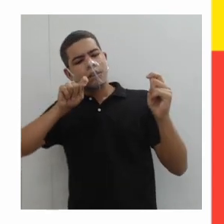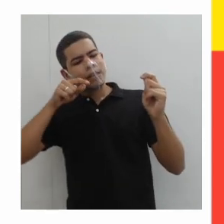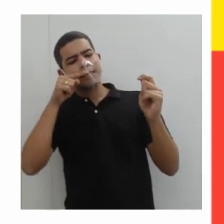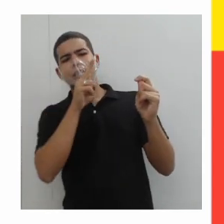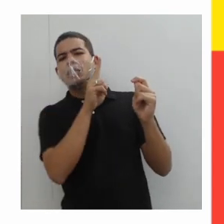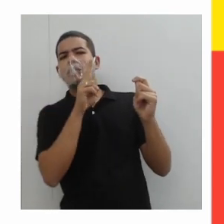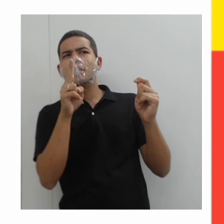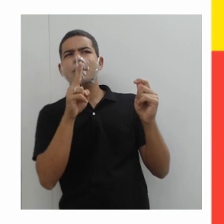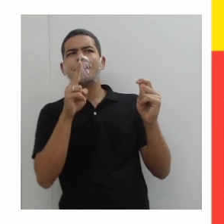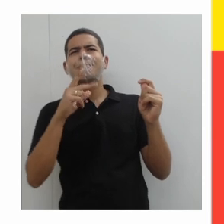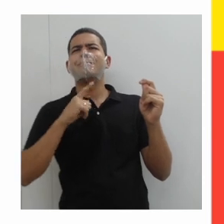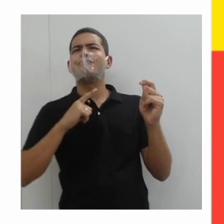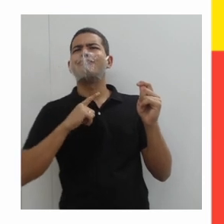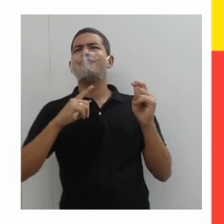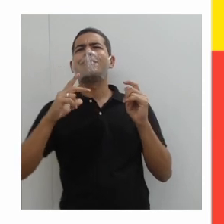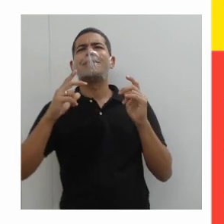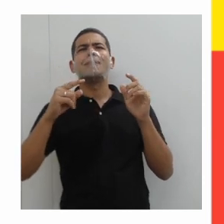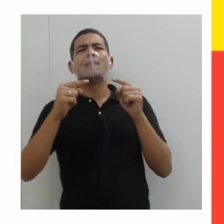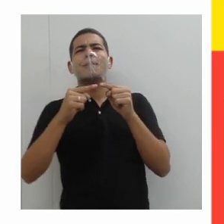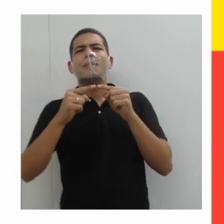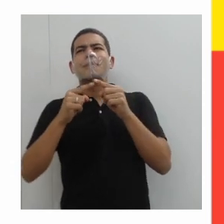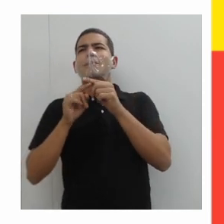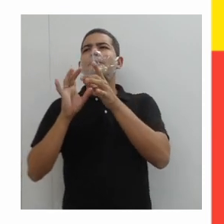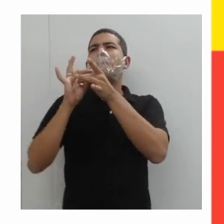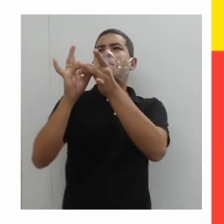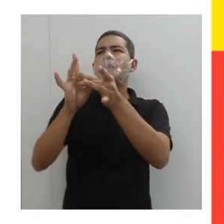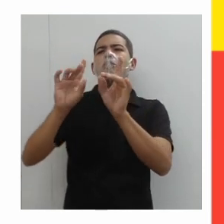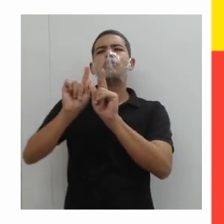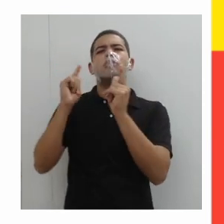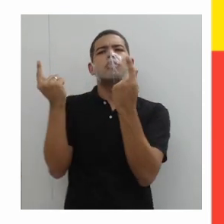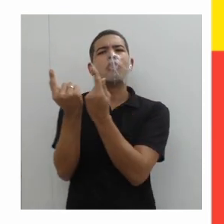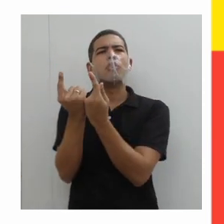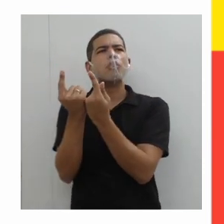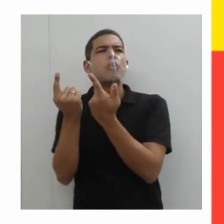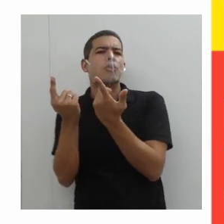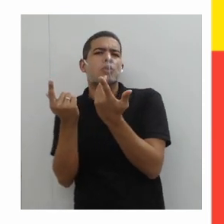uma mensagem que dizia que ele estava vinculado a um grupo